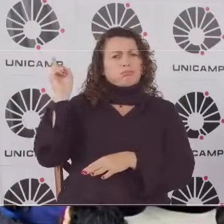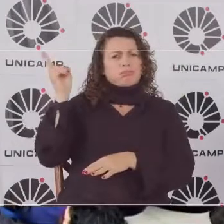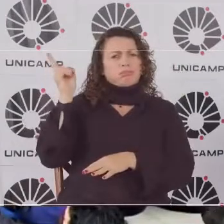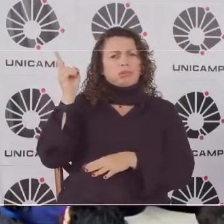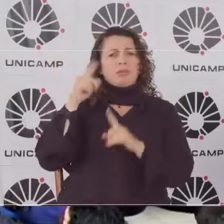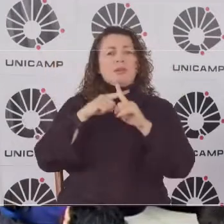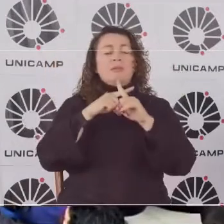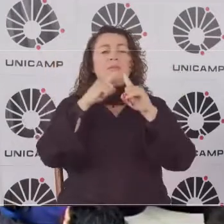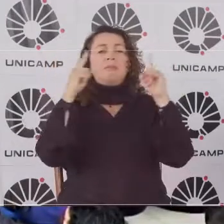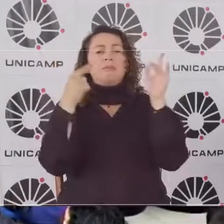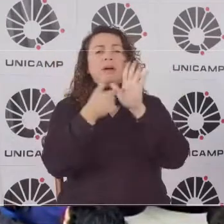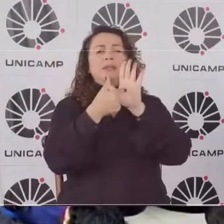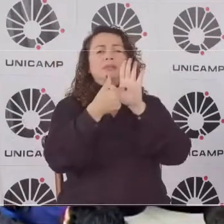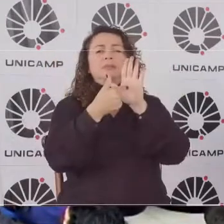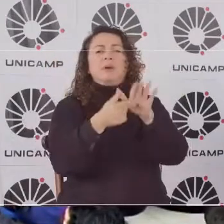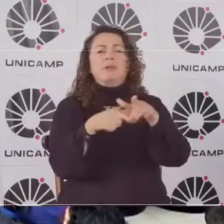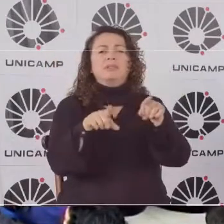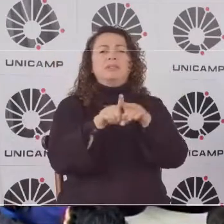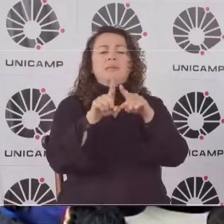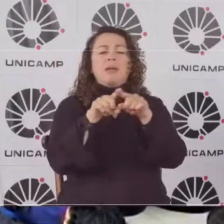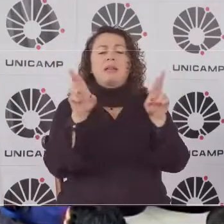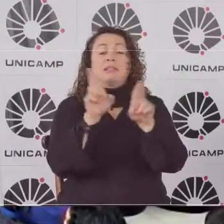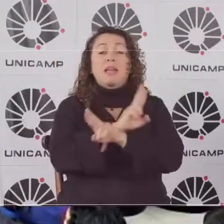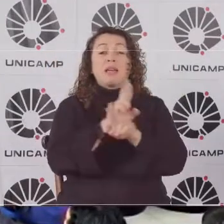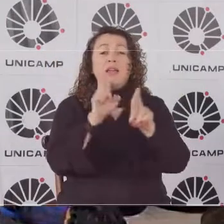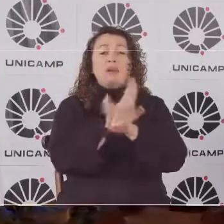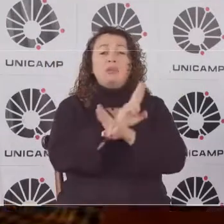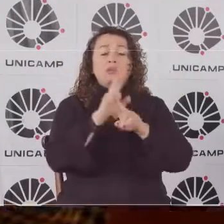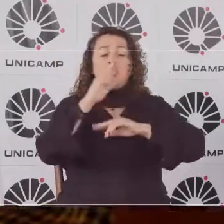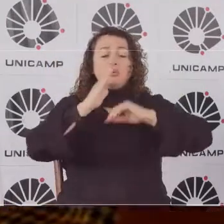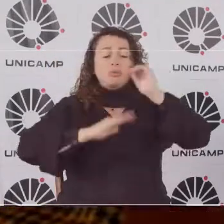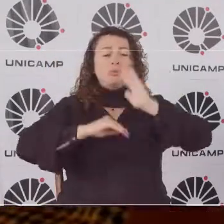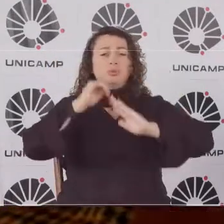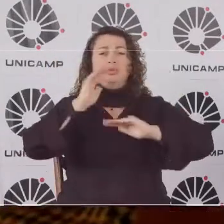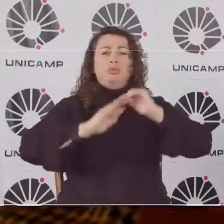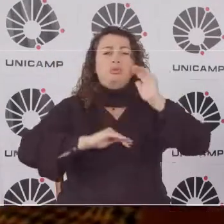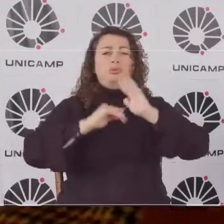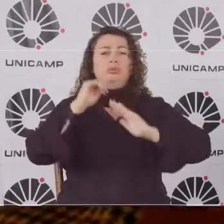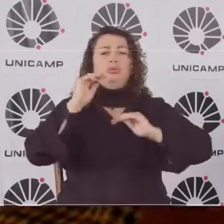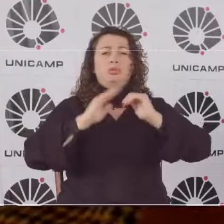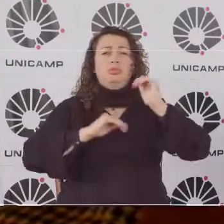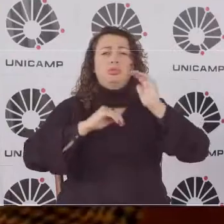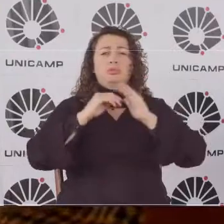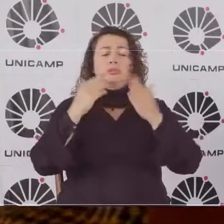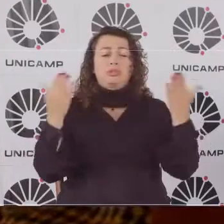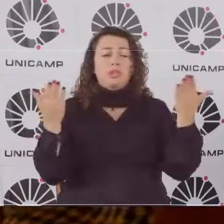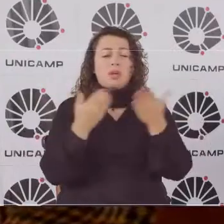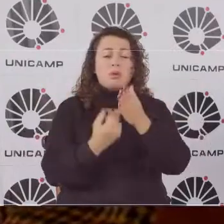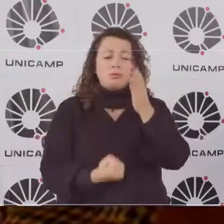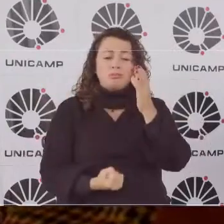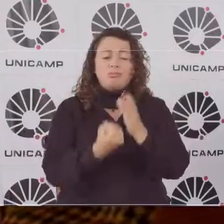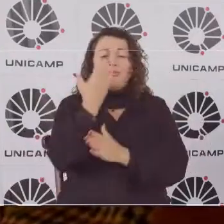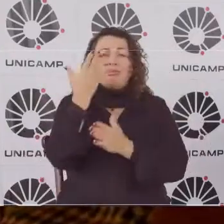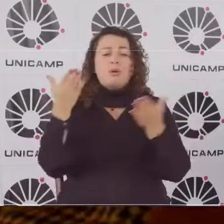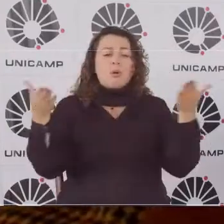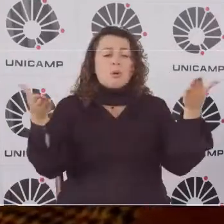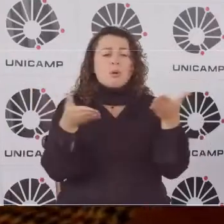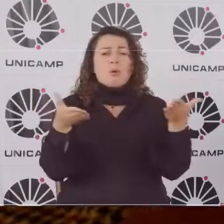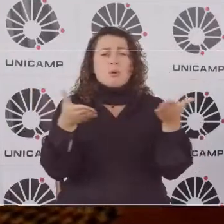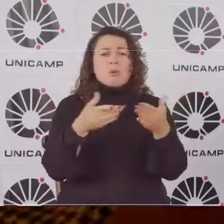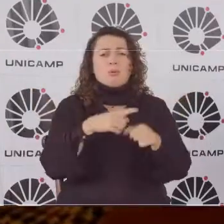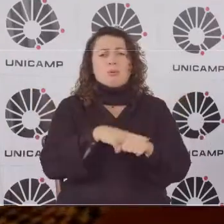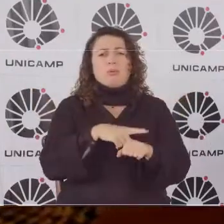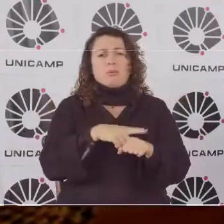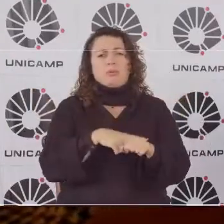mas redimensiona as relações constitutivas que permitem redistribuir